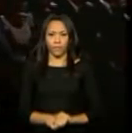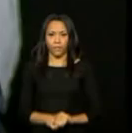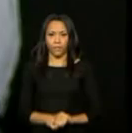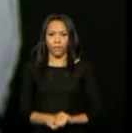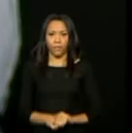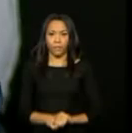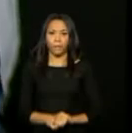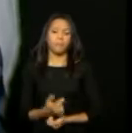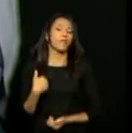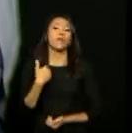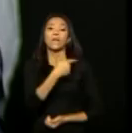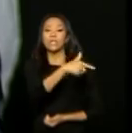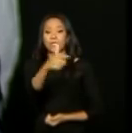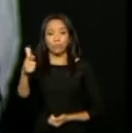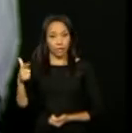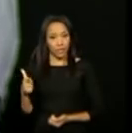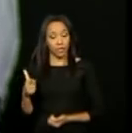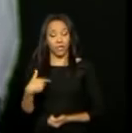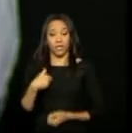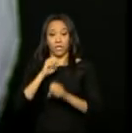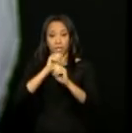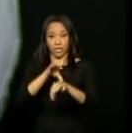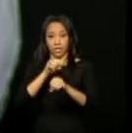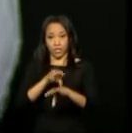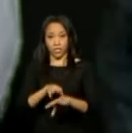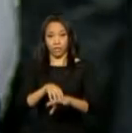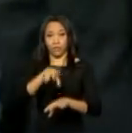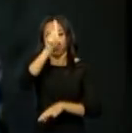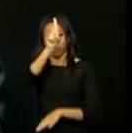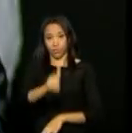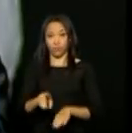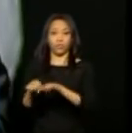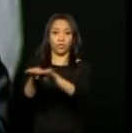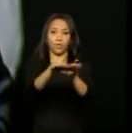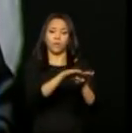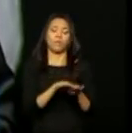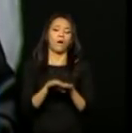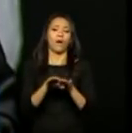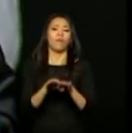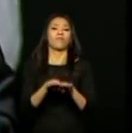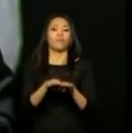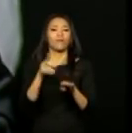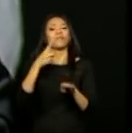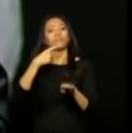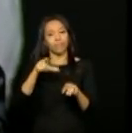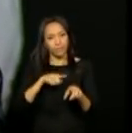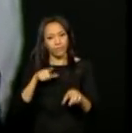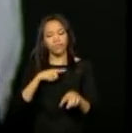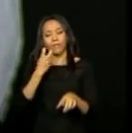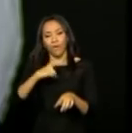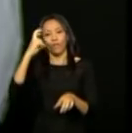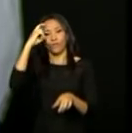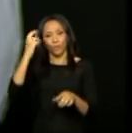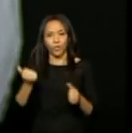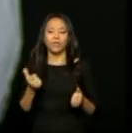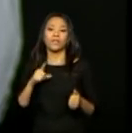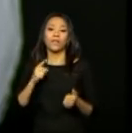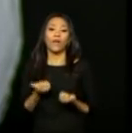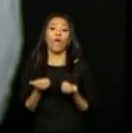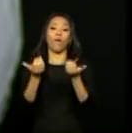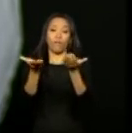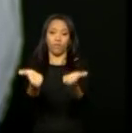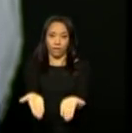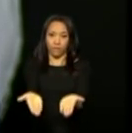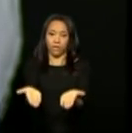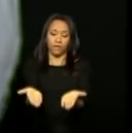Não existe educação democrática e libertadora sem o que a cultura pode oferecer. A produção e